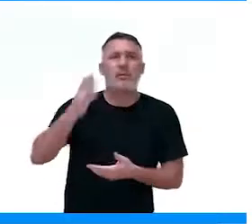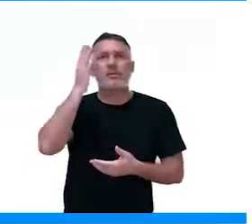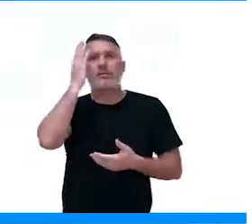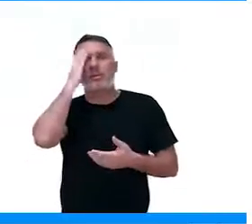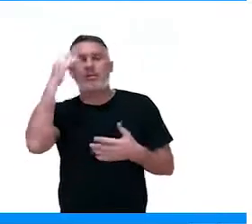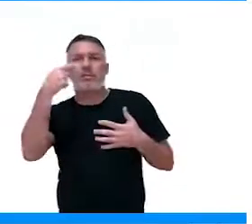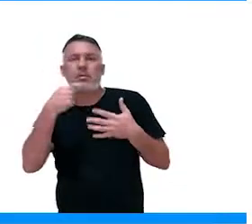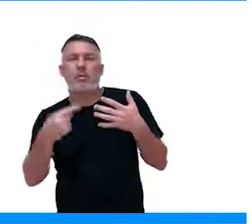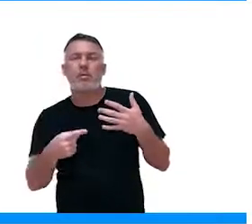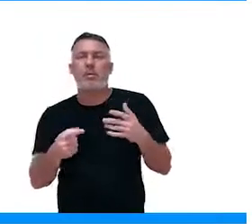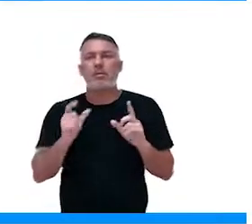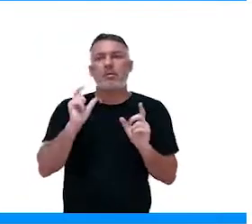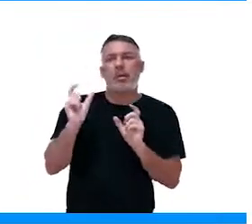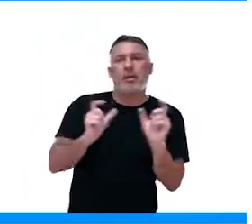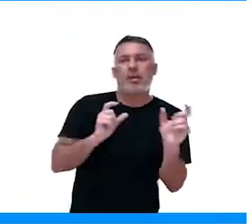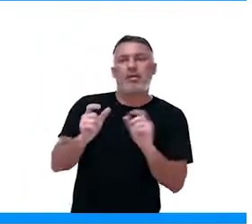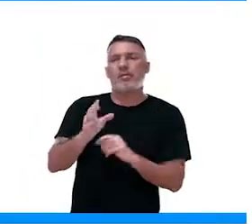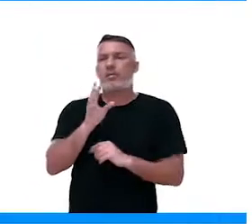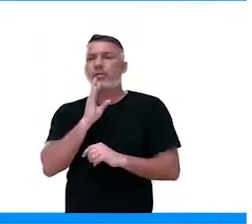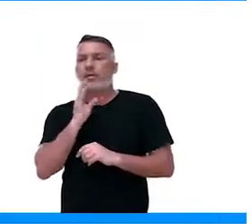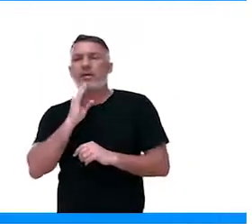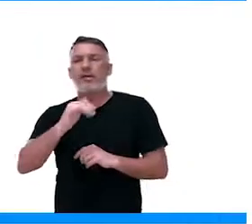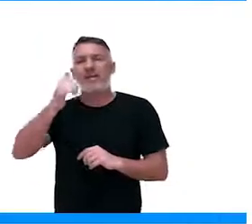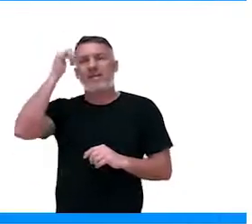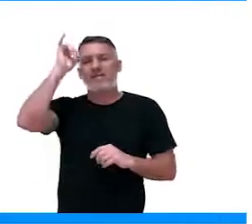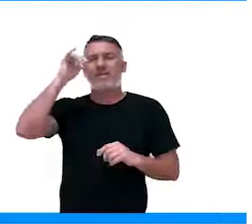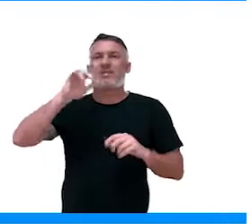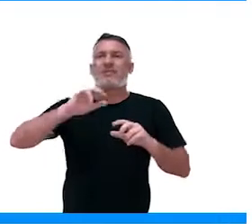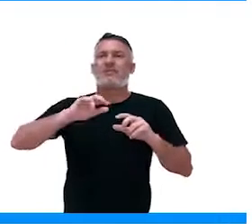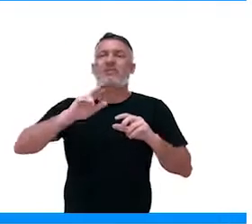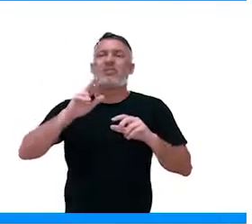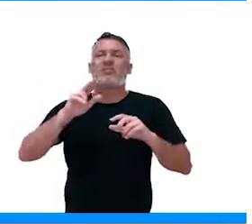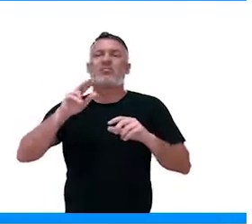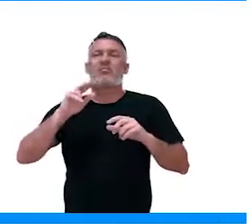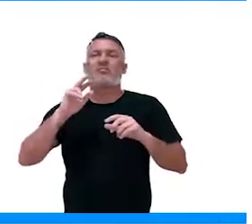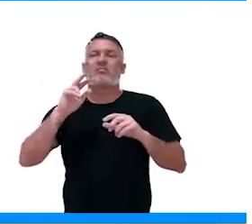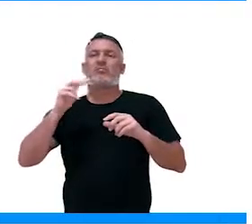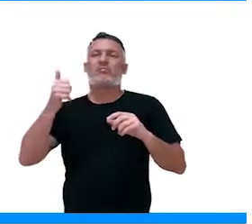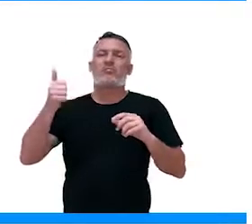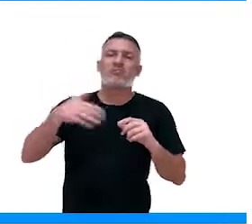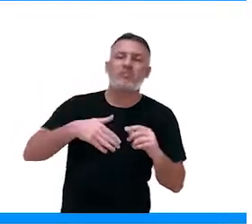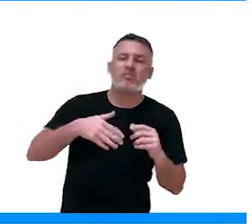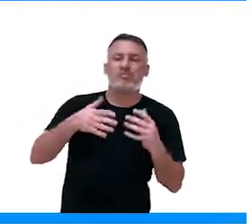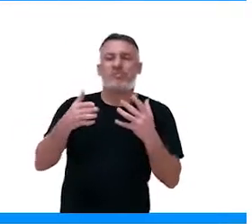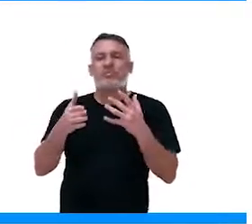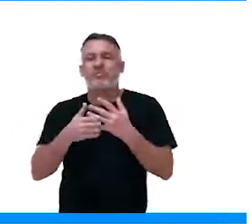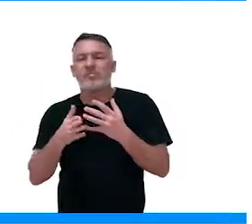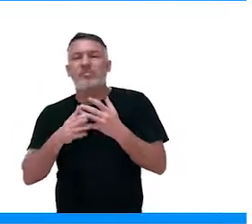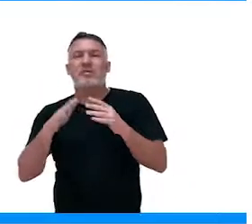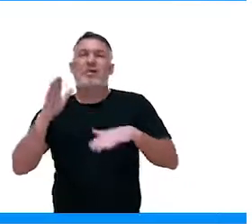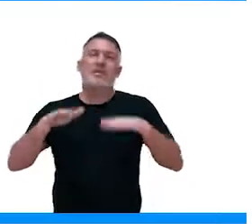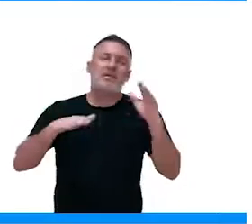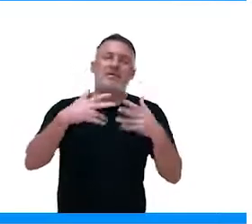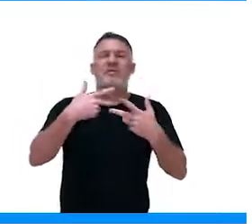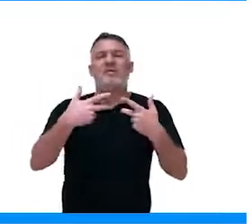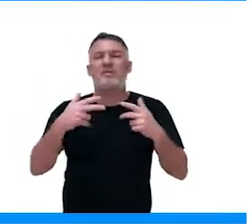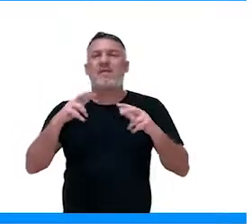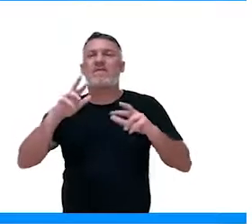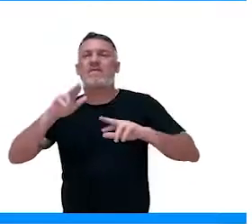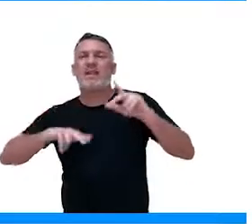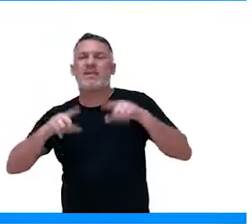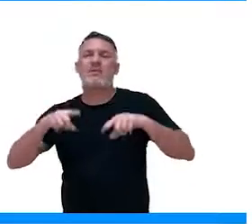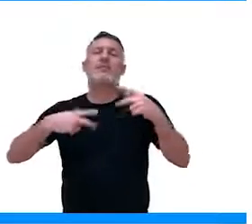articular bem, dependendo da área ali, as palavras, evitar variação linguística. Então, a língua é muito importante em